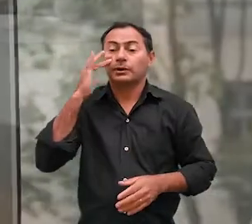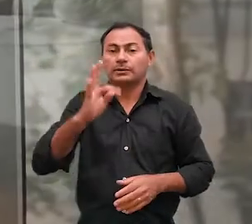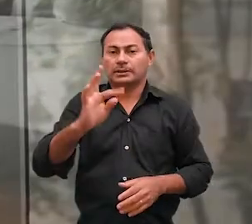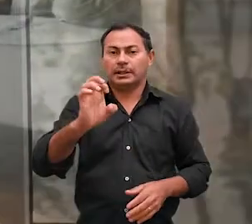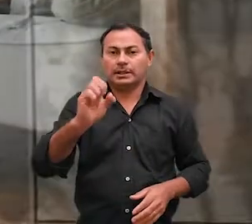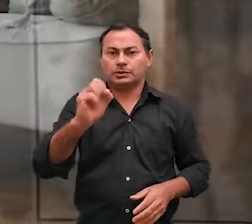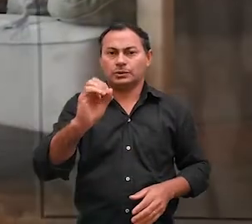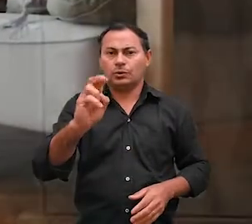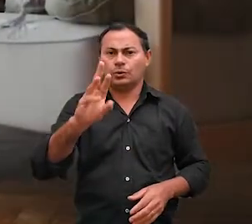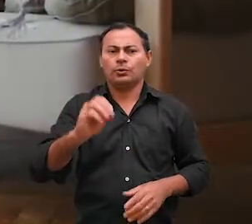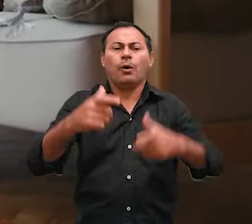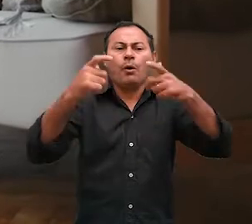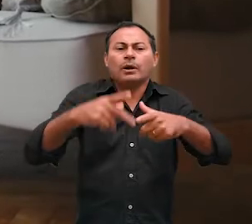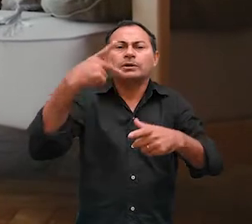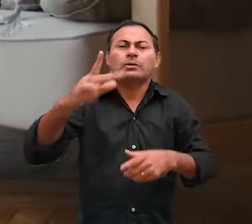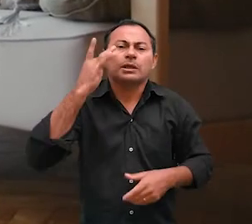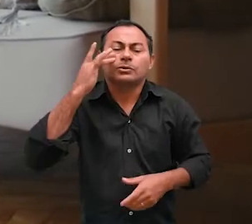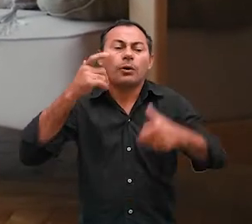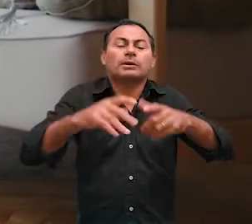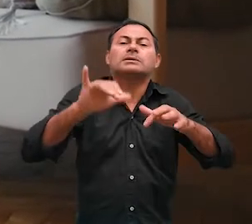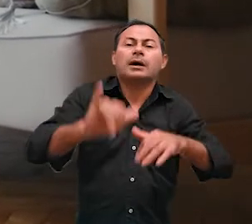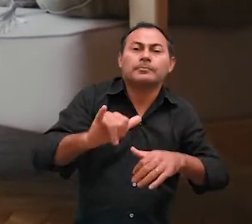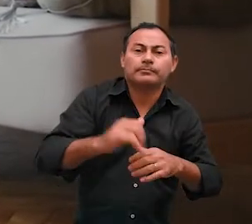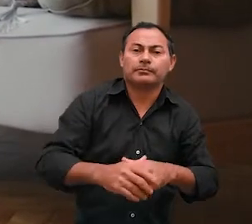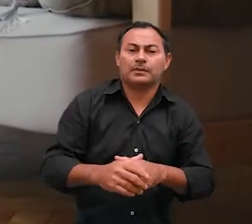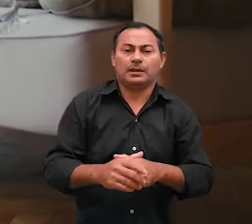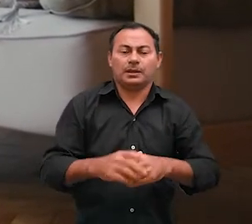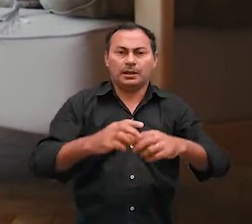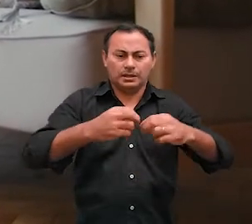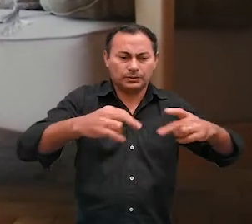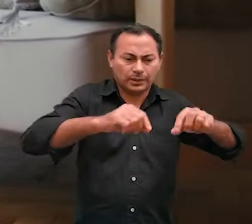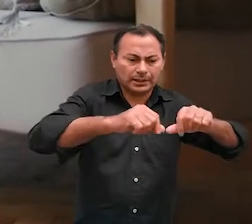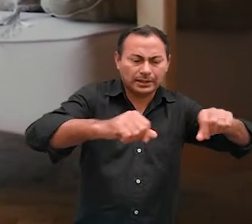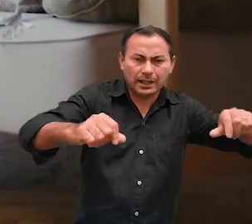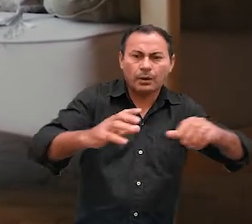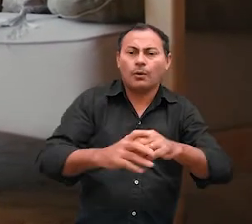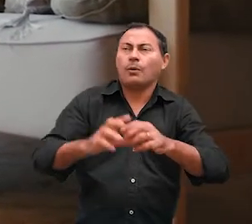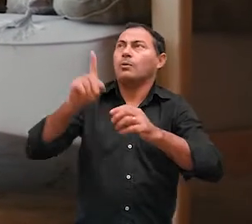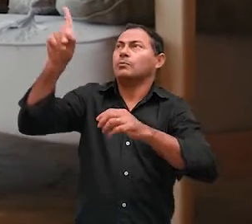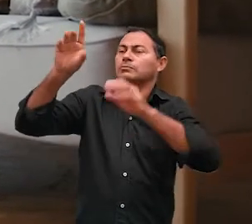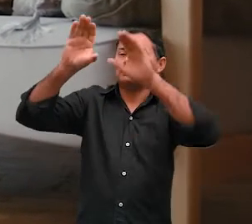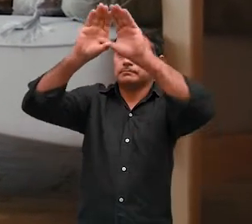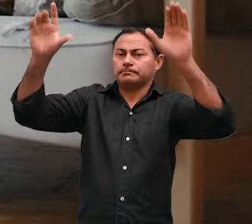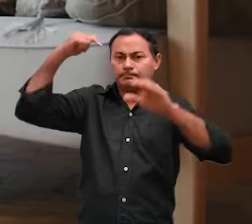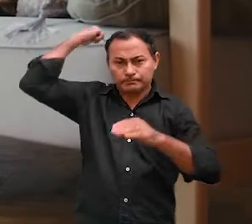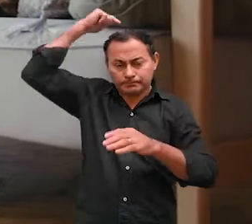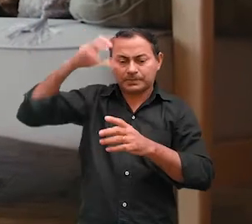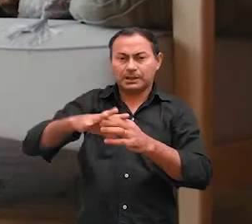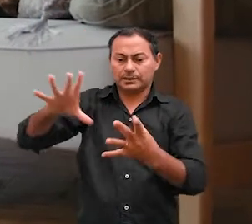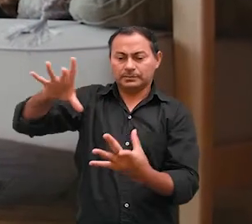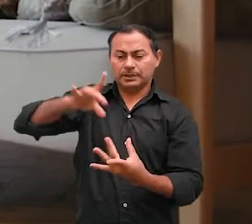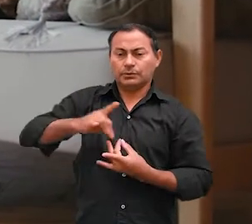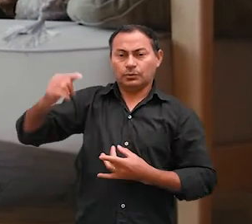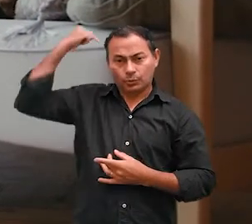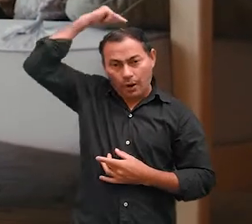tesouro Onde está o seu tesouro eles são as coisas da terra ou nas dimensões espirituais aqui